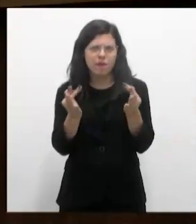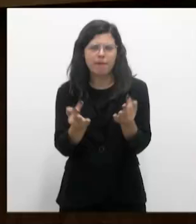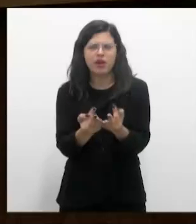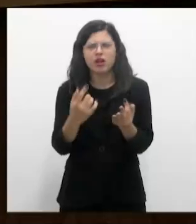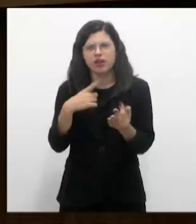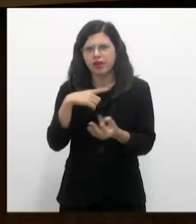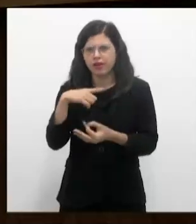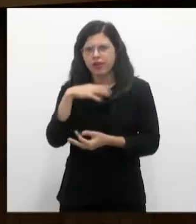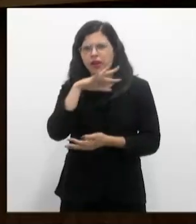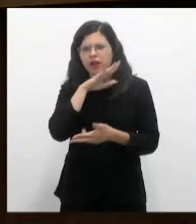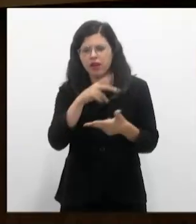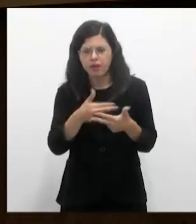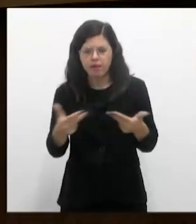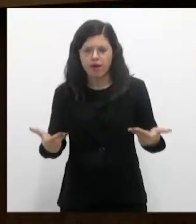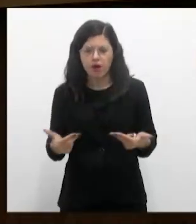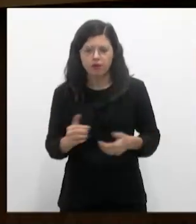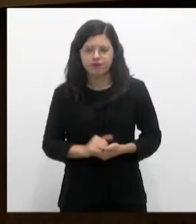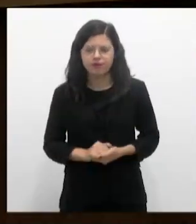crescente. E